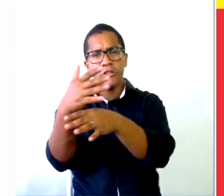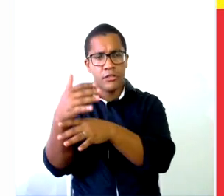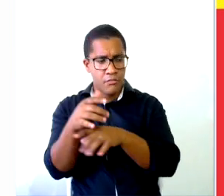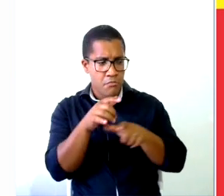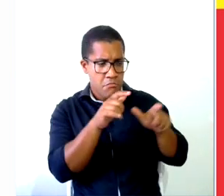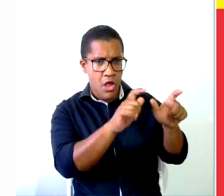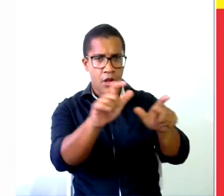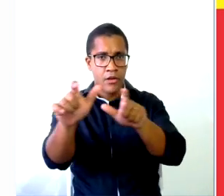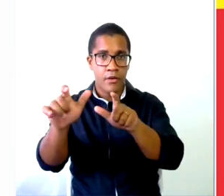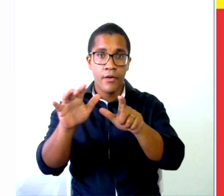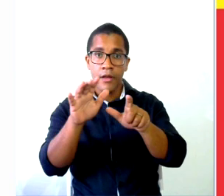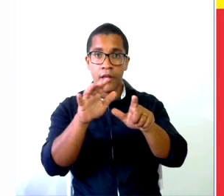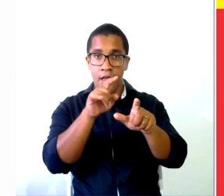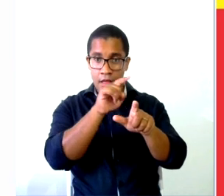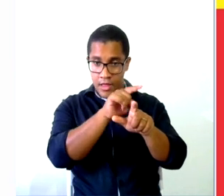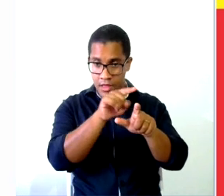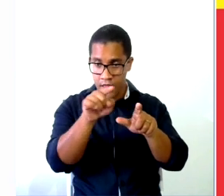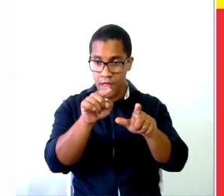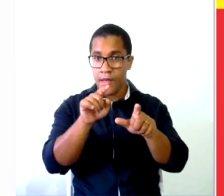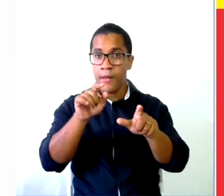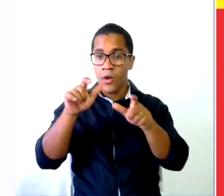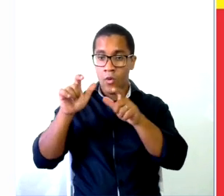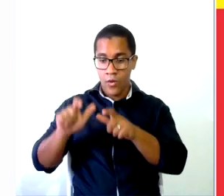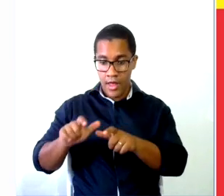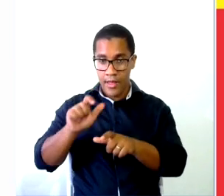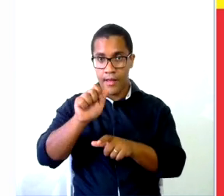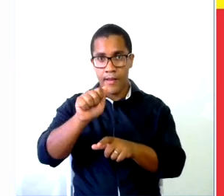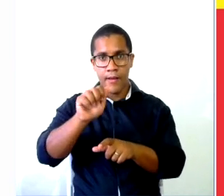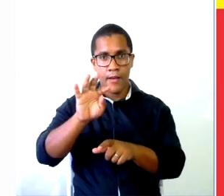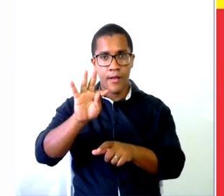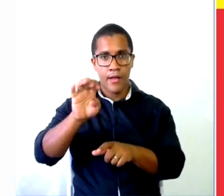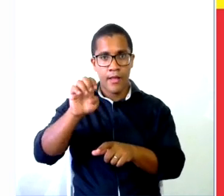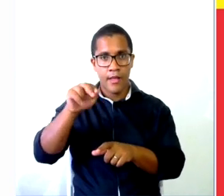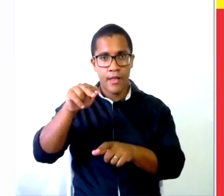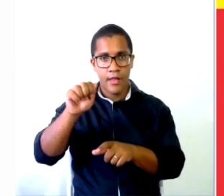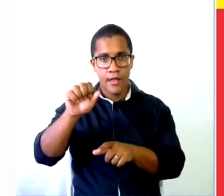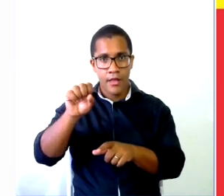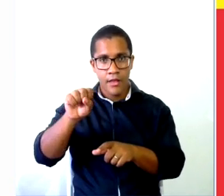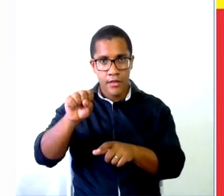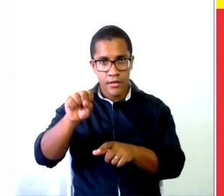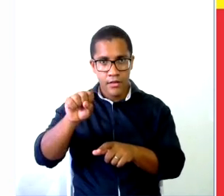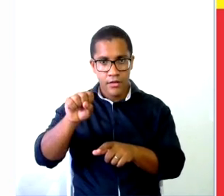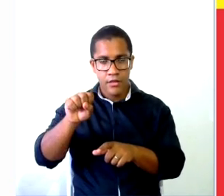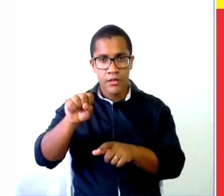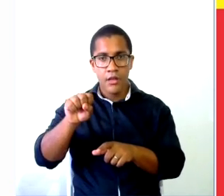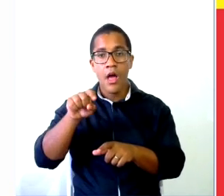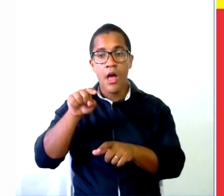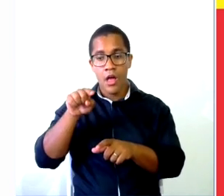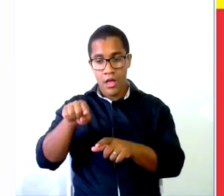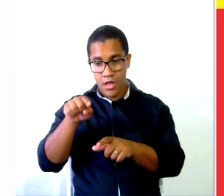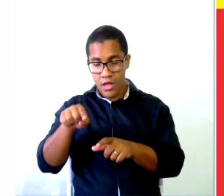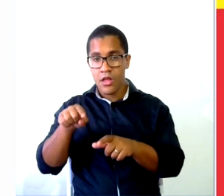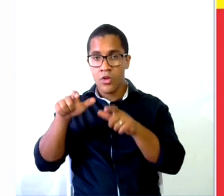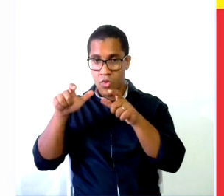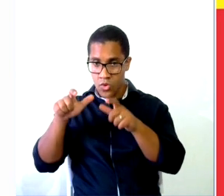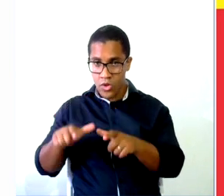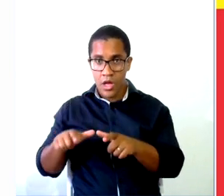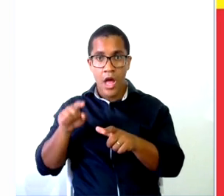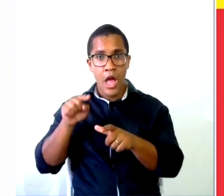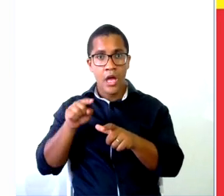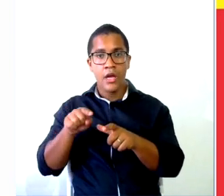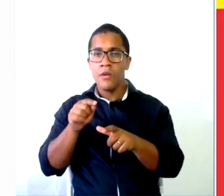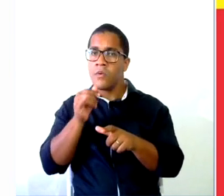gregas, Atenas não era permitido ao Senhor matar os escravos. Pelo